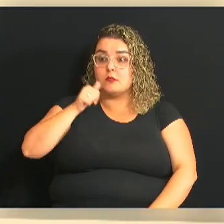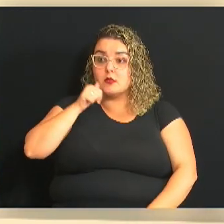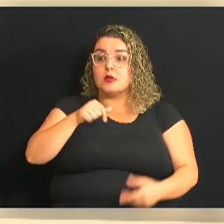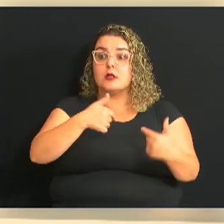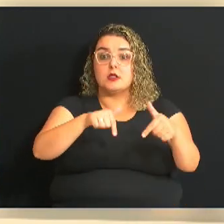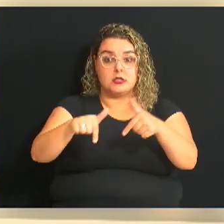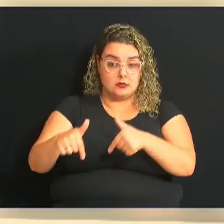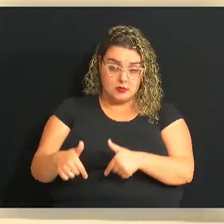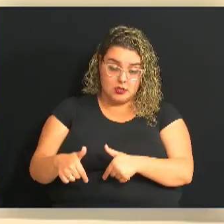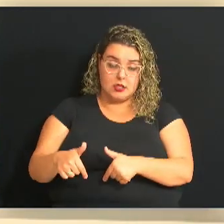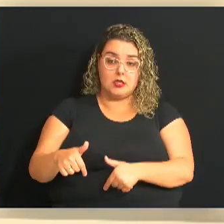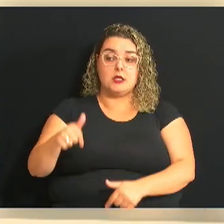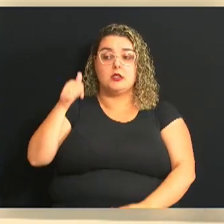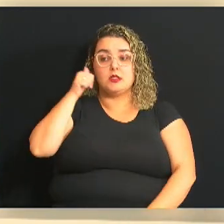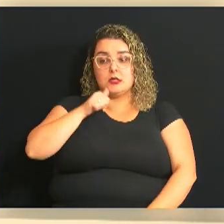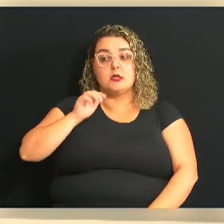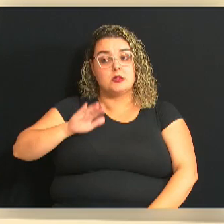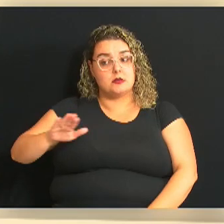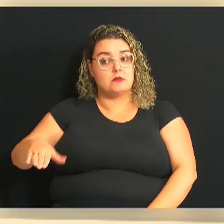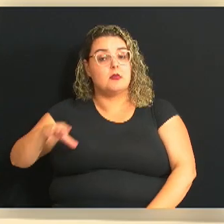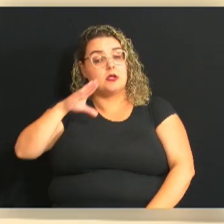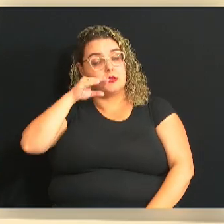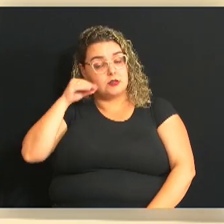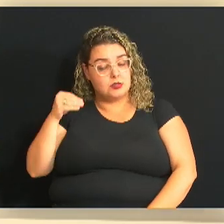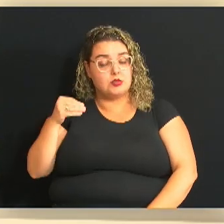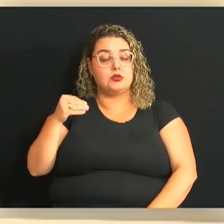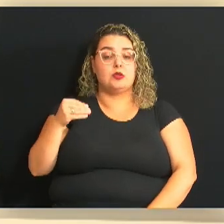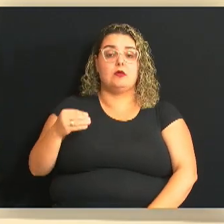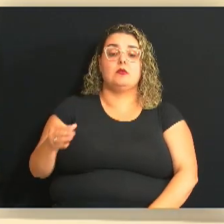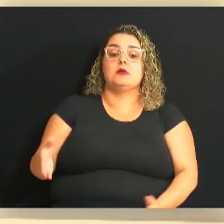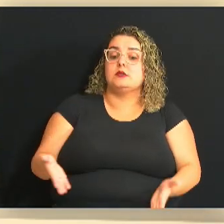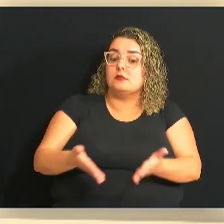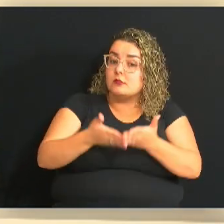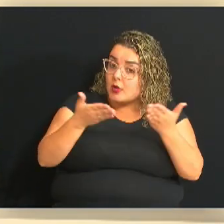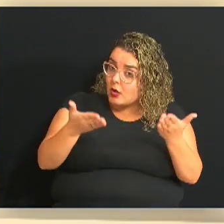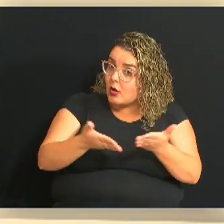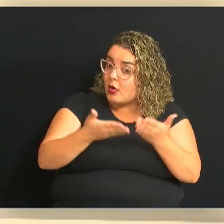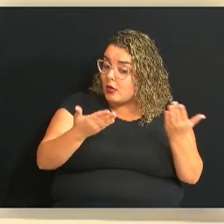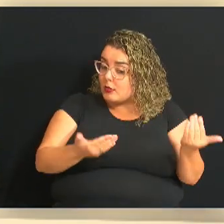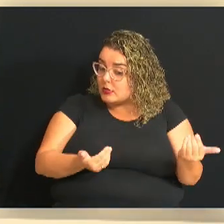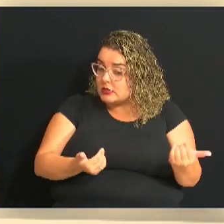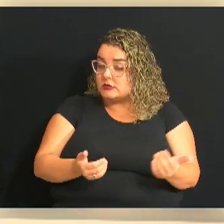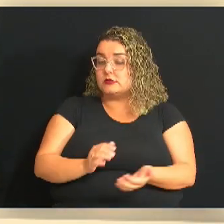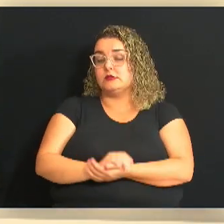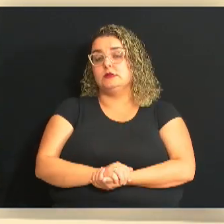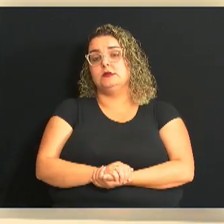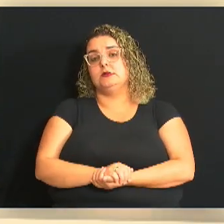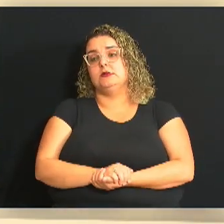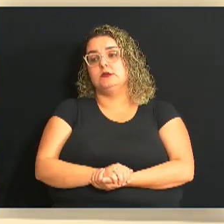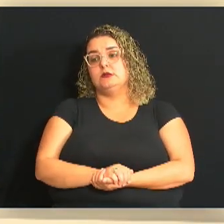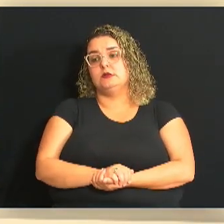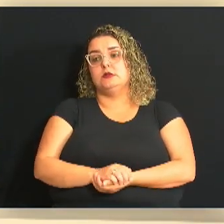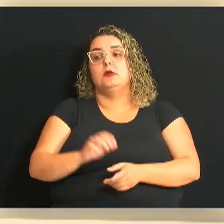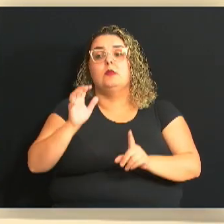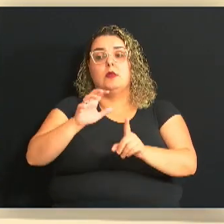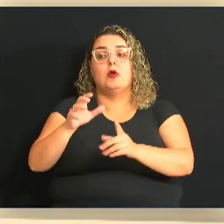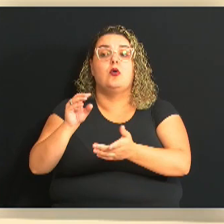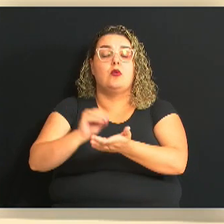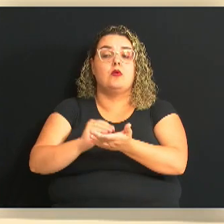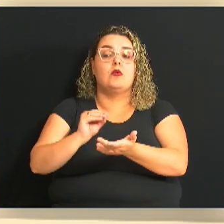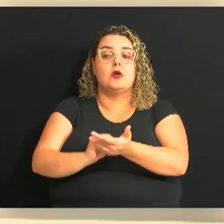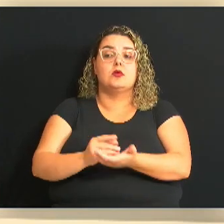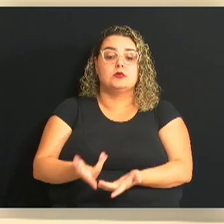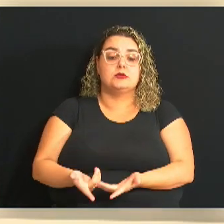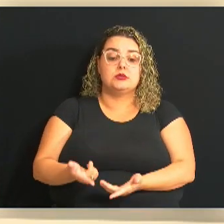trabalhadoras, das meninas, das adolescentes jovens, pobres, que, inclusive, impactadas por falta de condições de